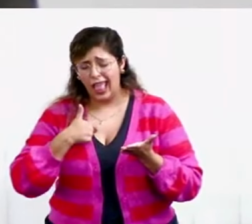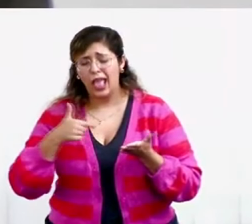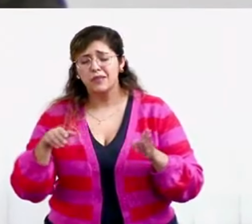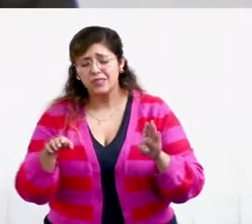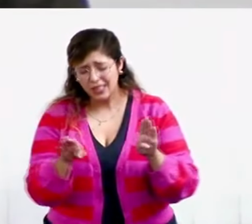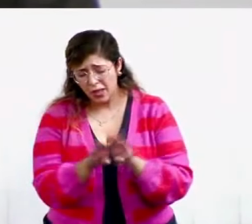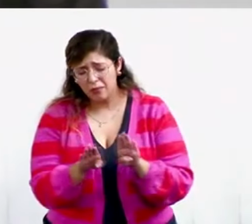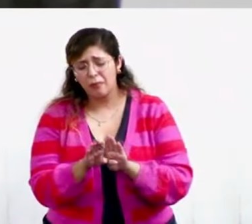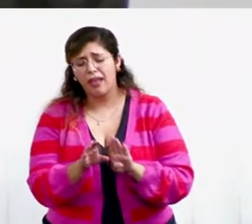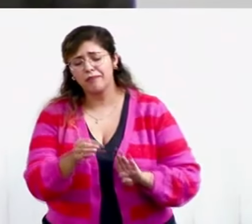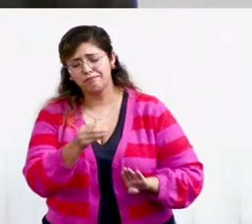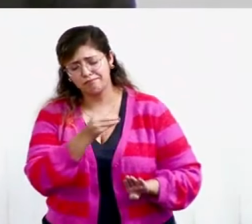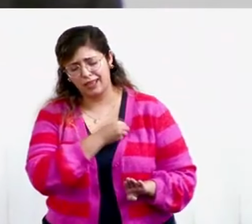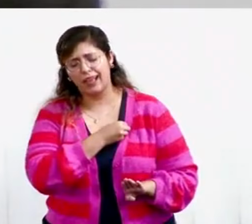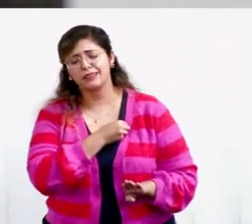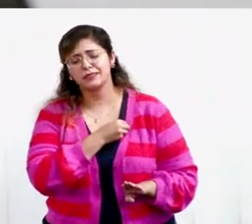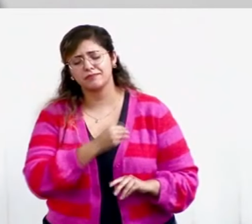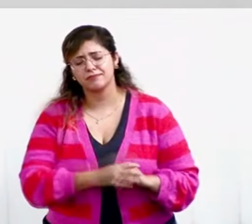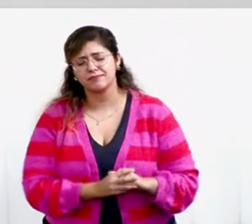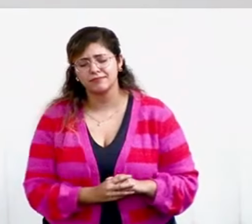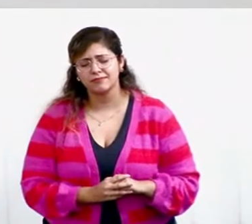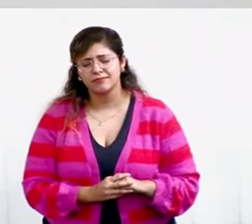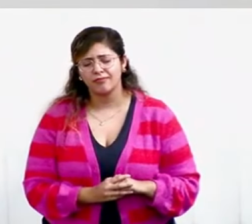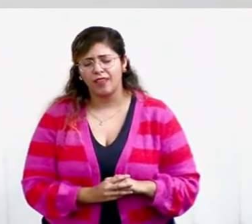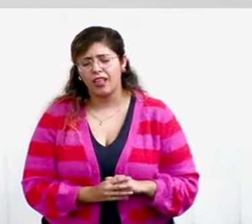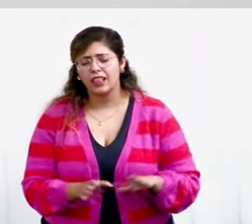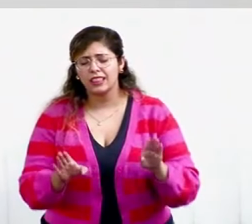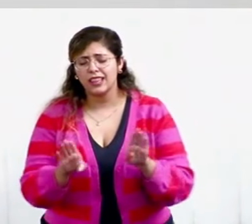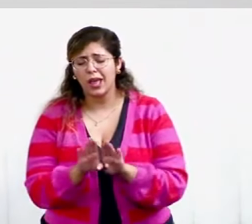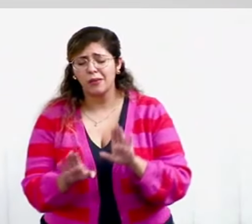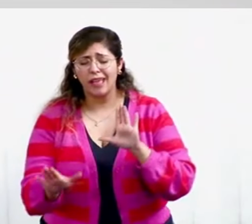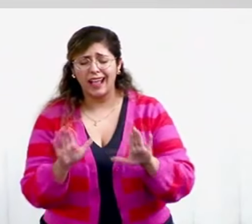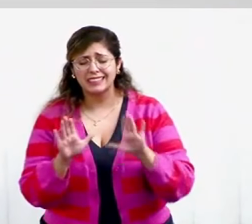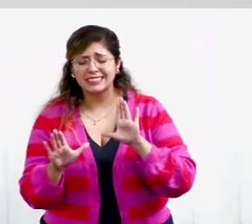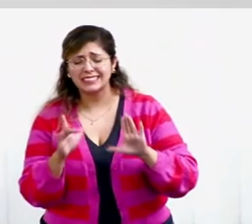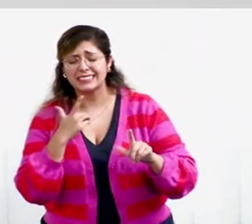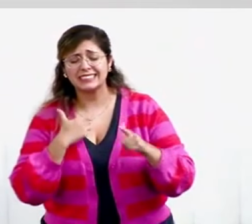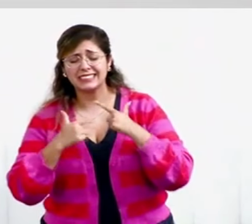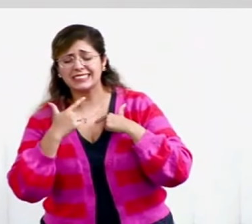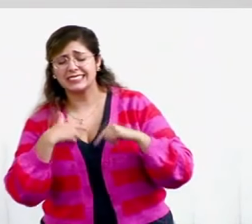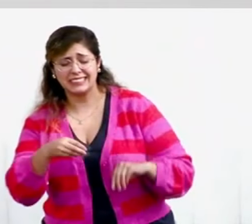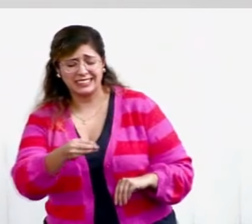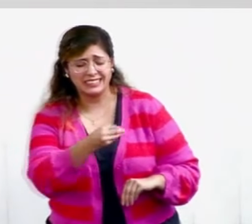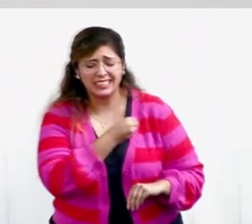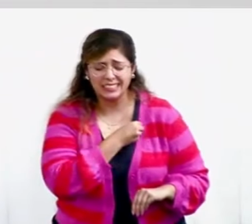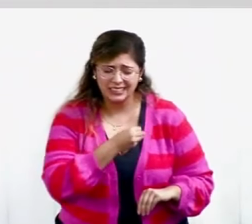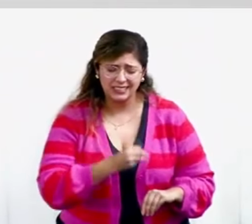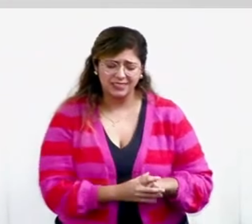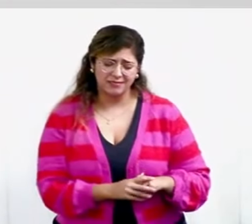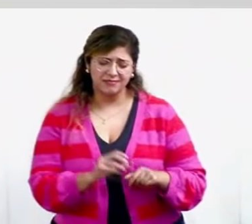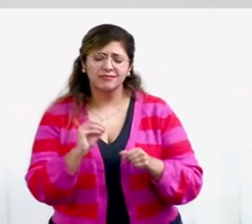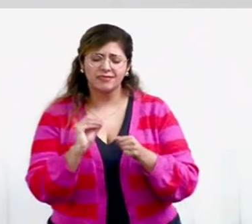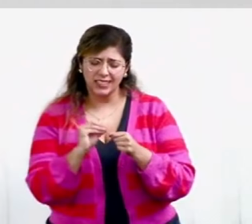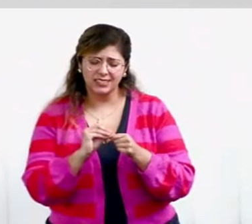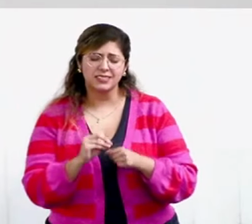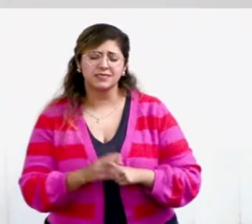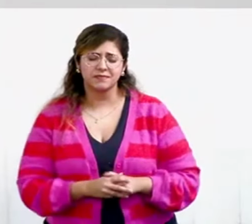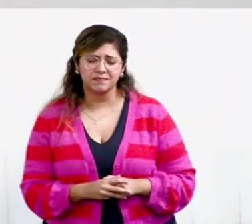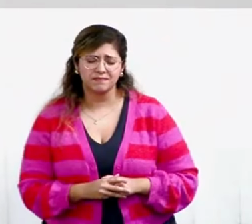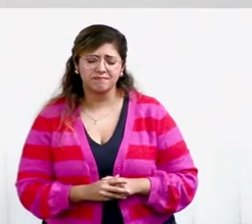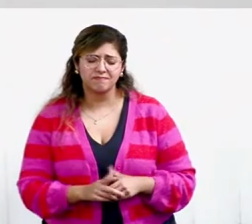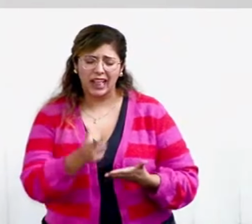também abandono o Senhor, também, Deus, muitas das vezes busco coisas que agradam o